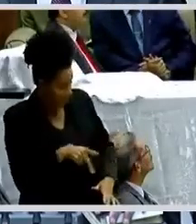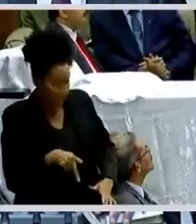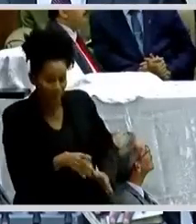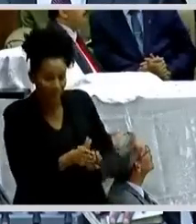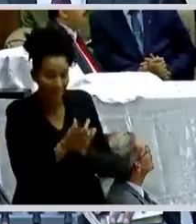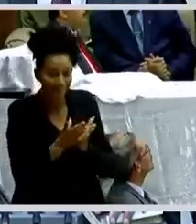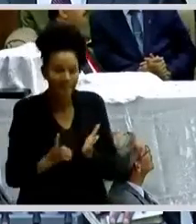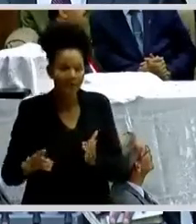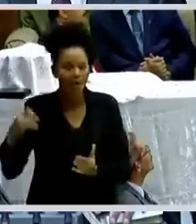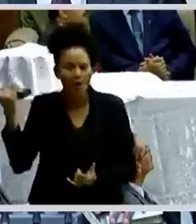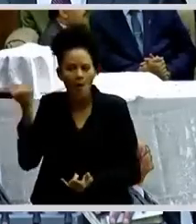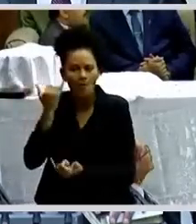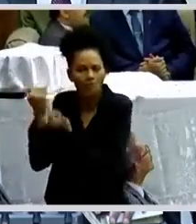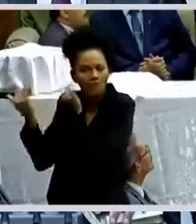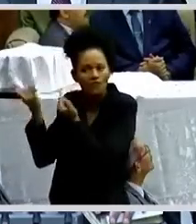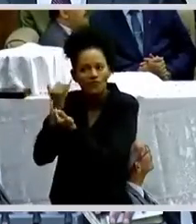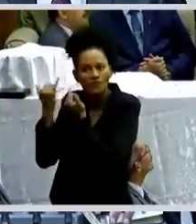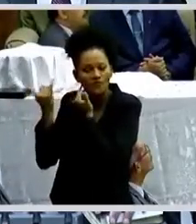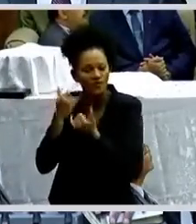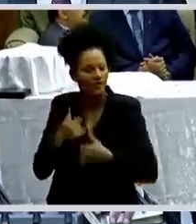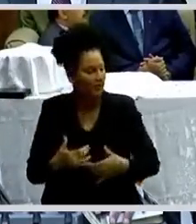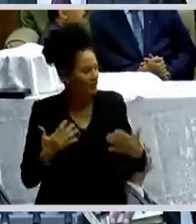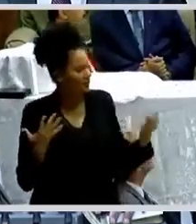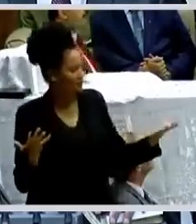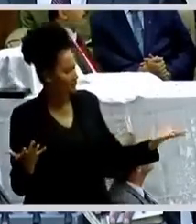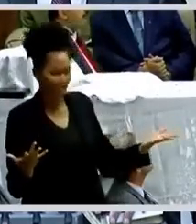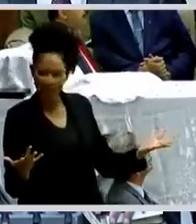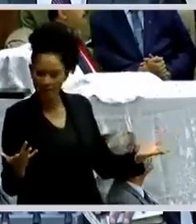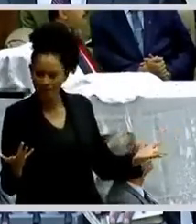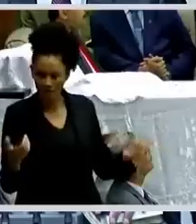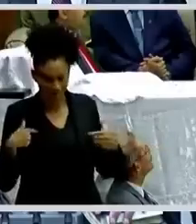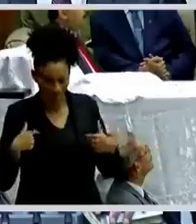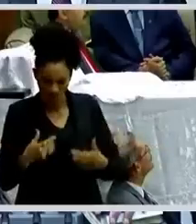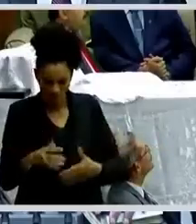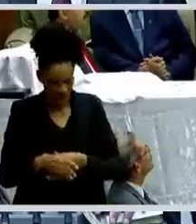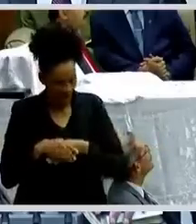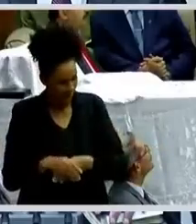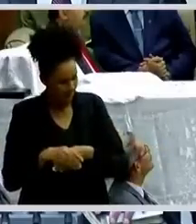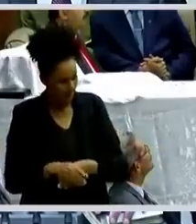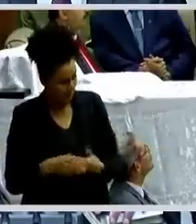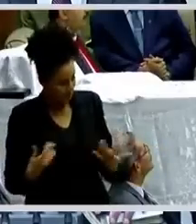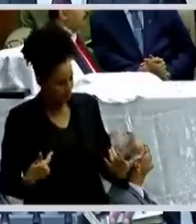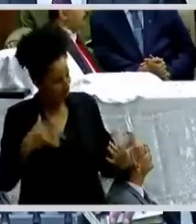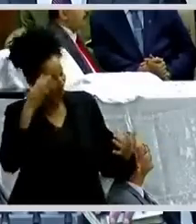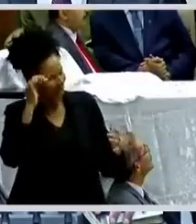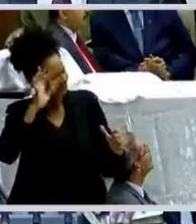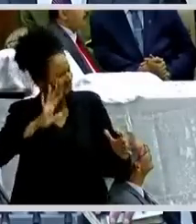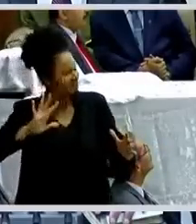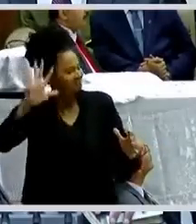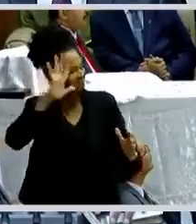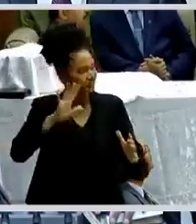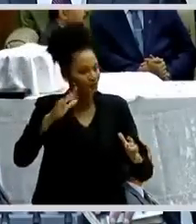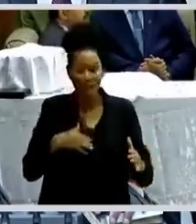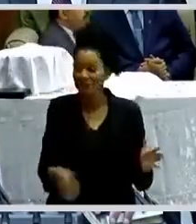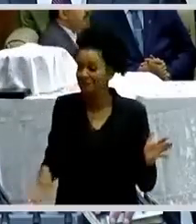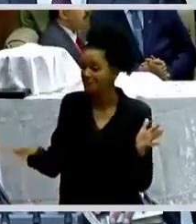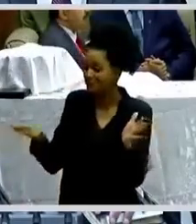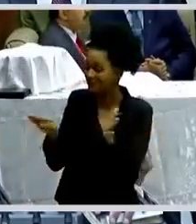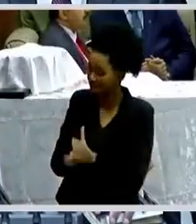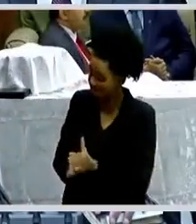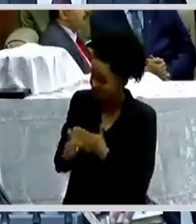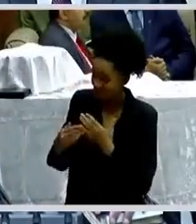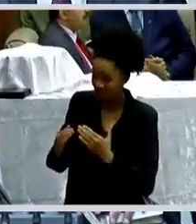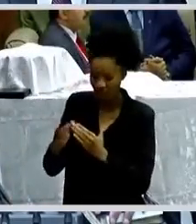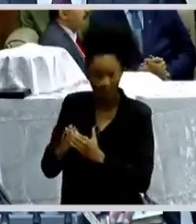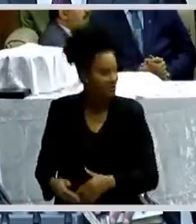diz: ouvindo ela a saudação, isso implica dizer que nem a mão ela apertou. Eu conjecturo que do lado de fora, quando ela chegou na porta,